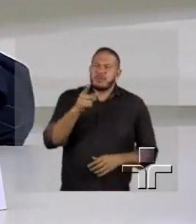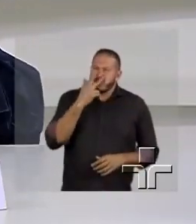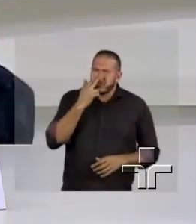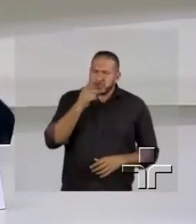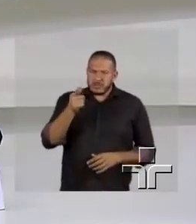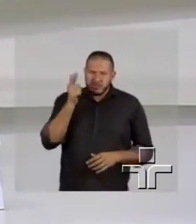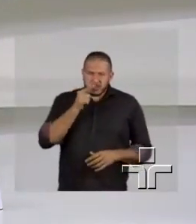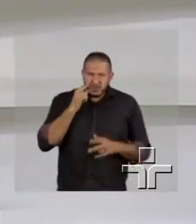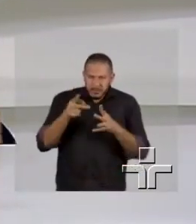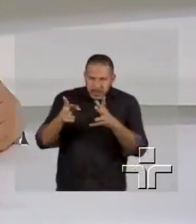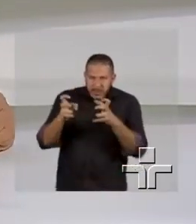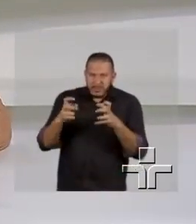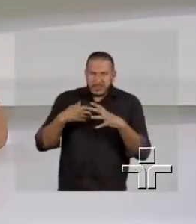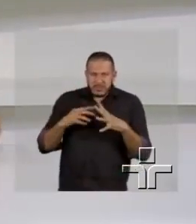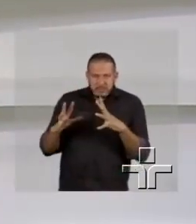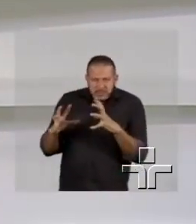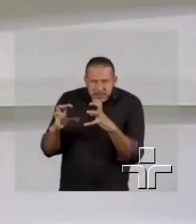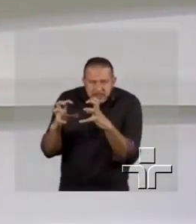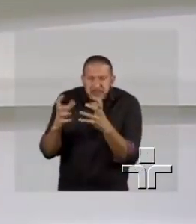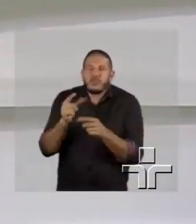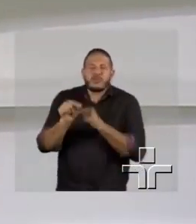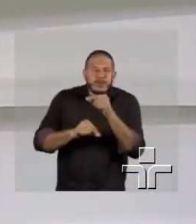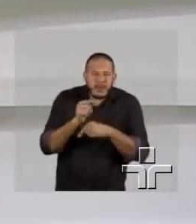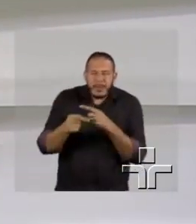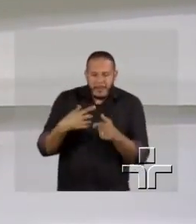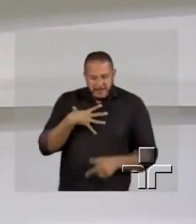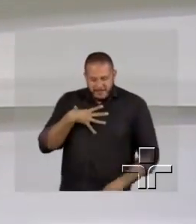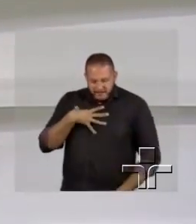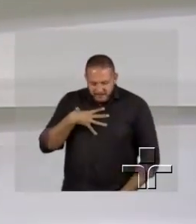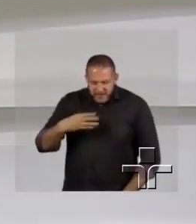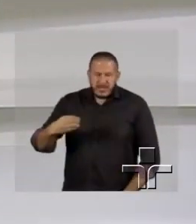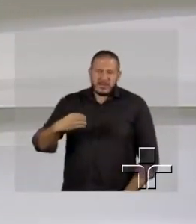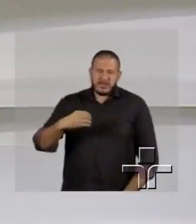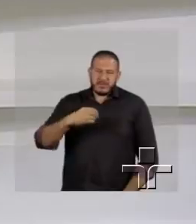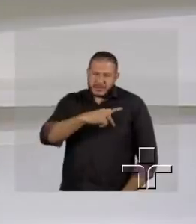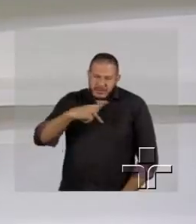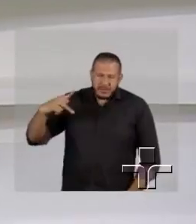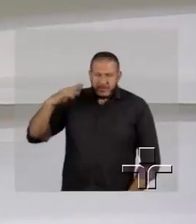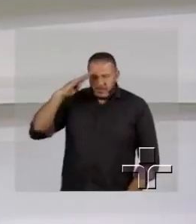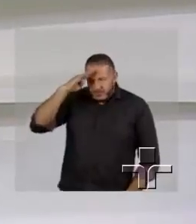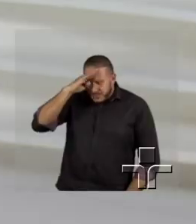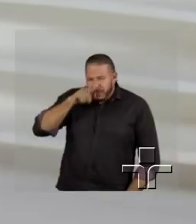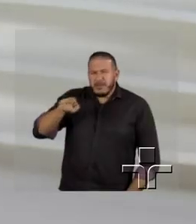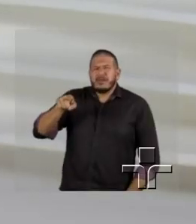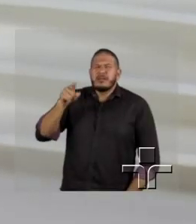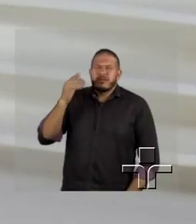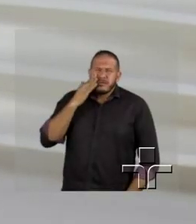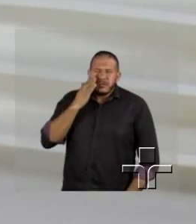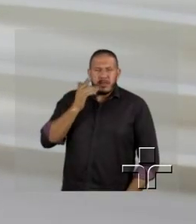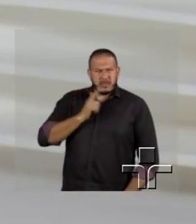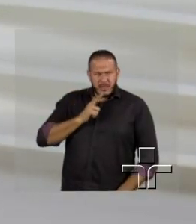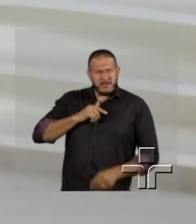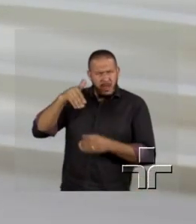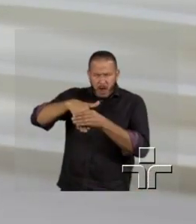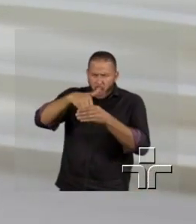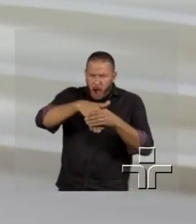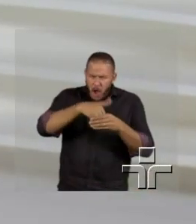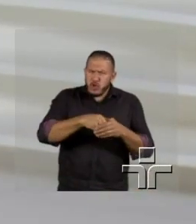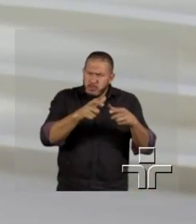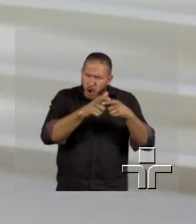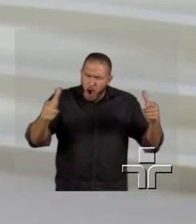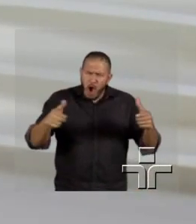das comunidades, das favelas do Rio de Janeiro é o símbolo da nossa irresponsabilidade governamental ao longo da história. Onde